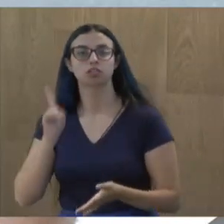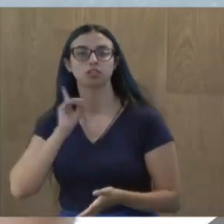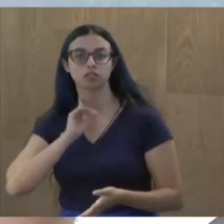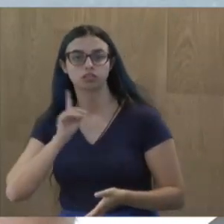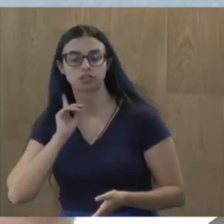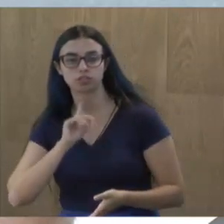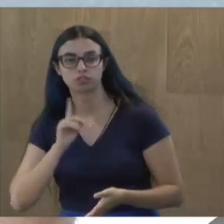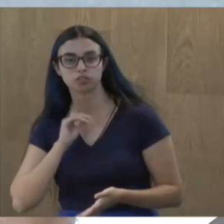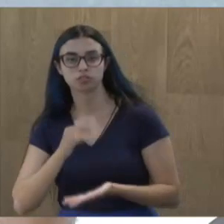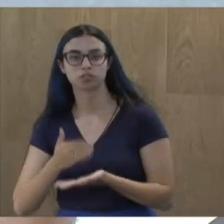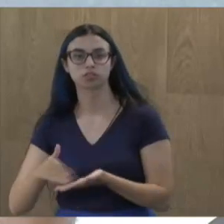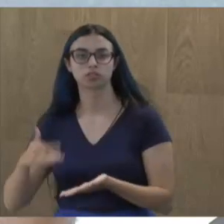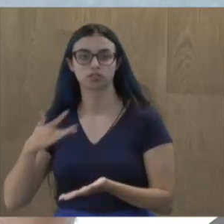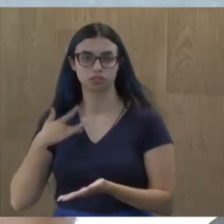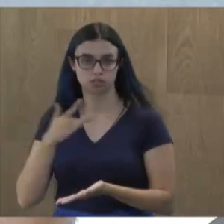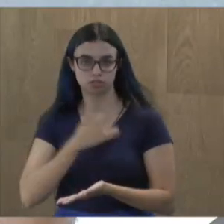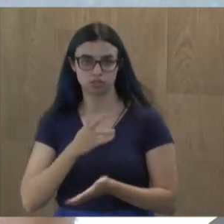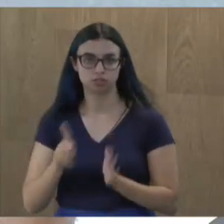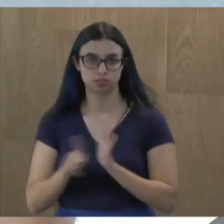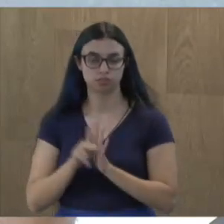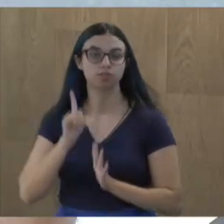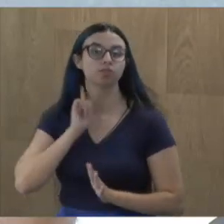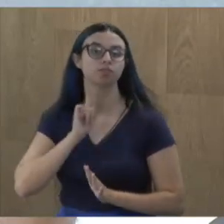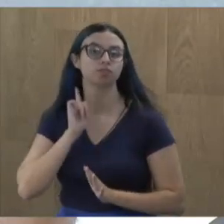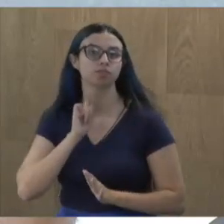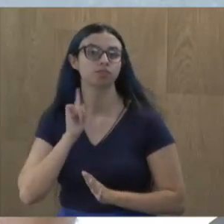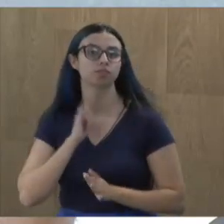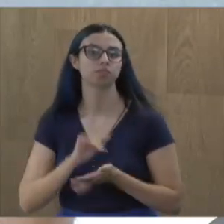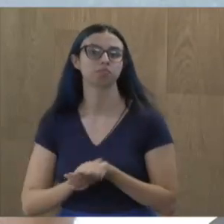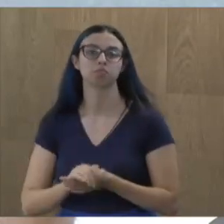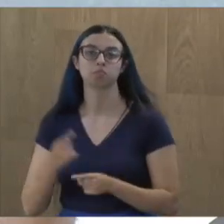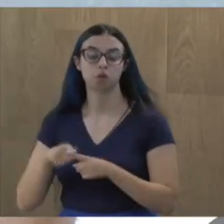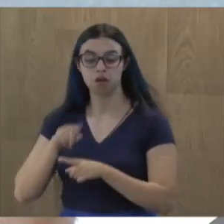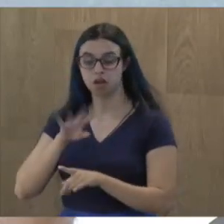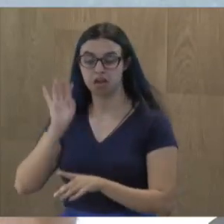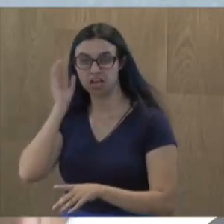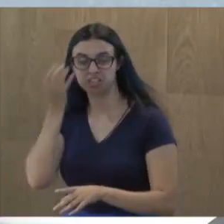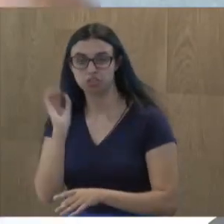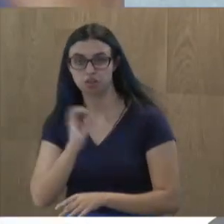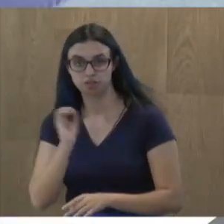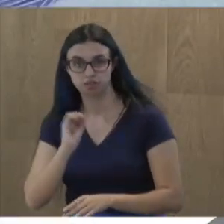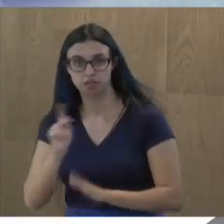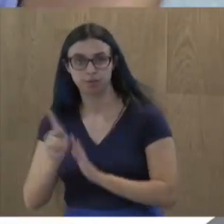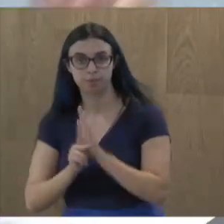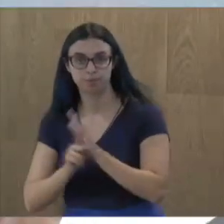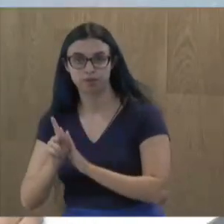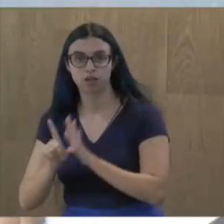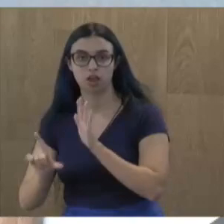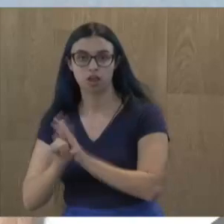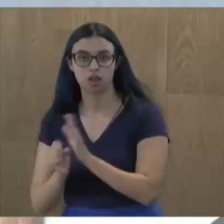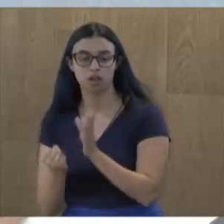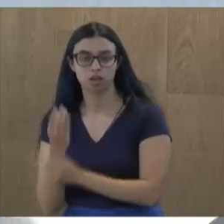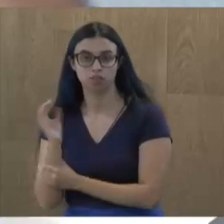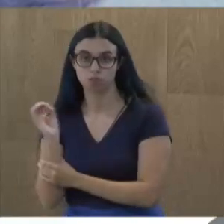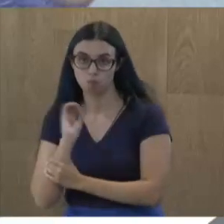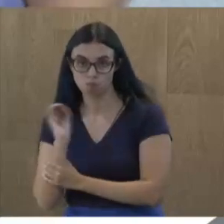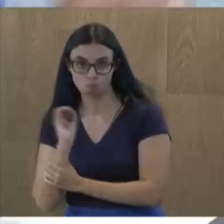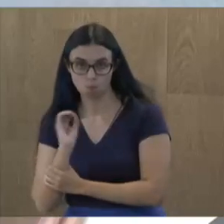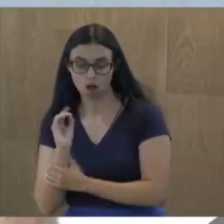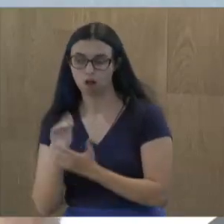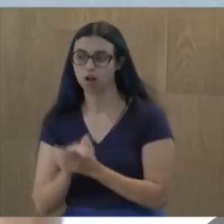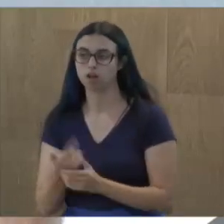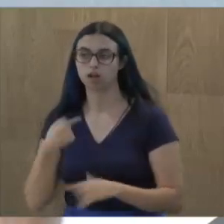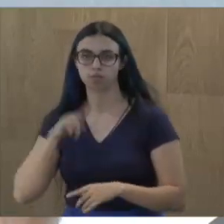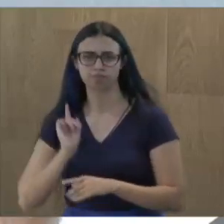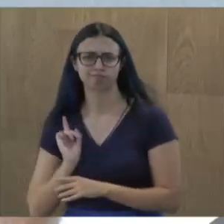a Secretaria de Saúde, que não toma uma providência para arrumar leito. As pessoas são levadas para Formiga, para Carmo da Mata, para onde